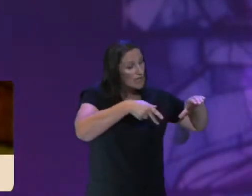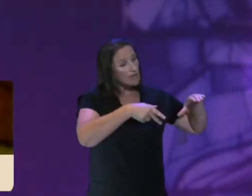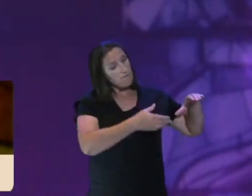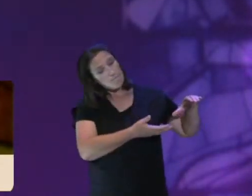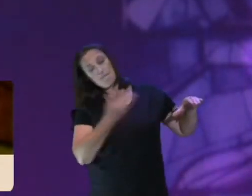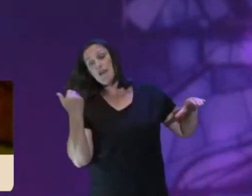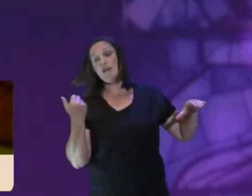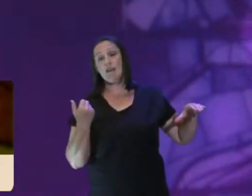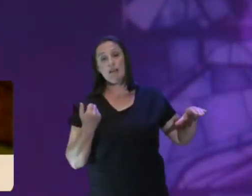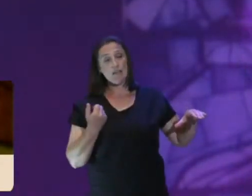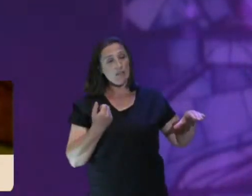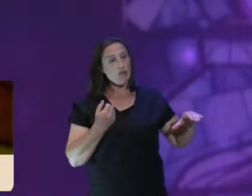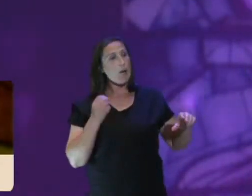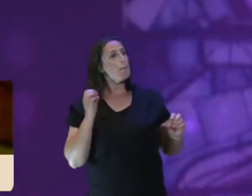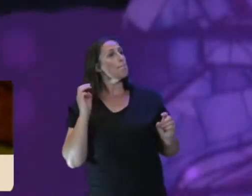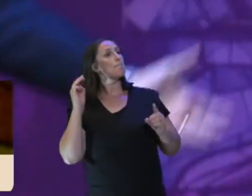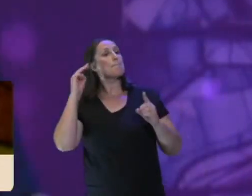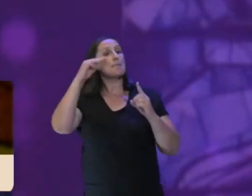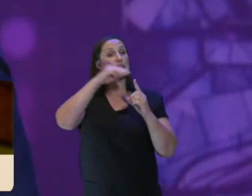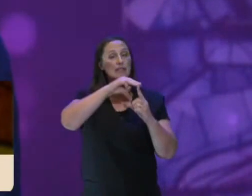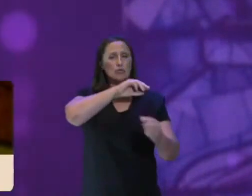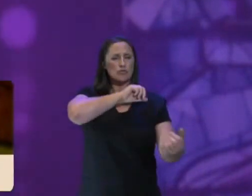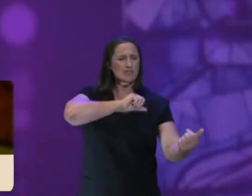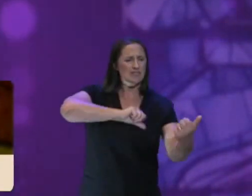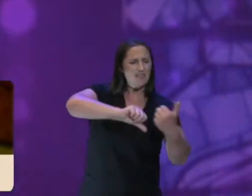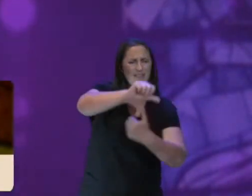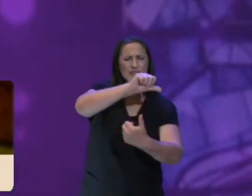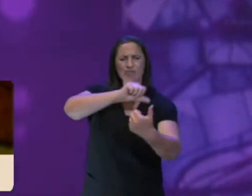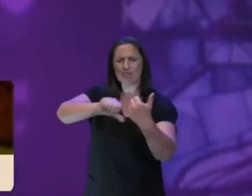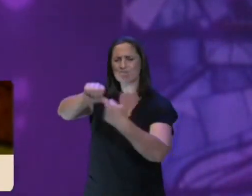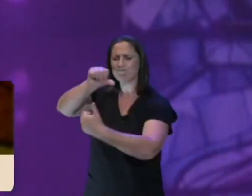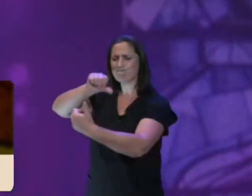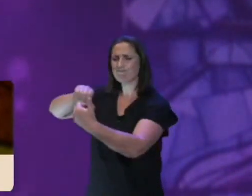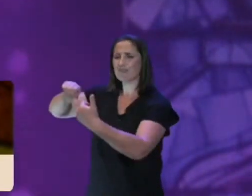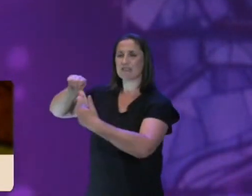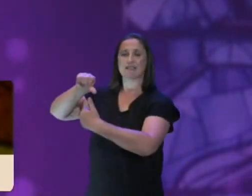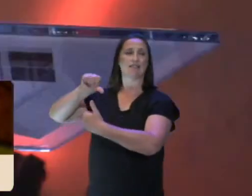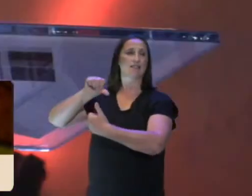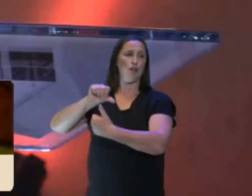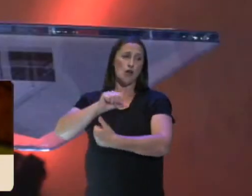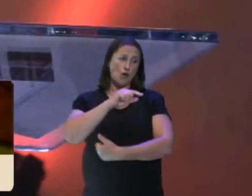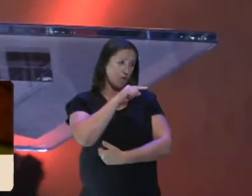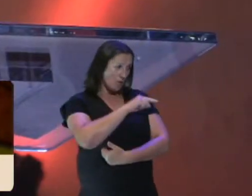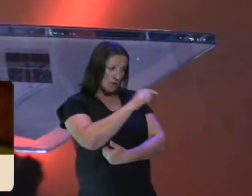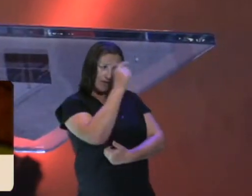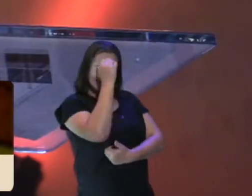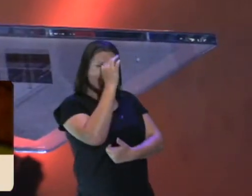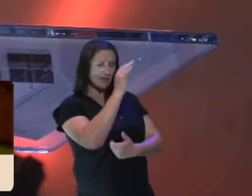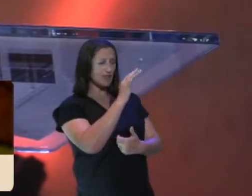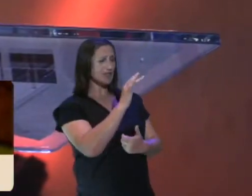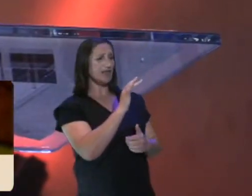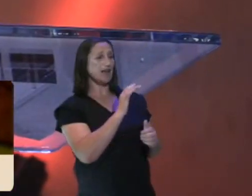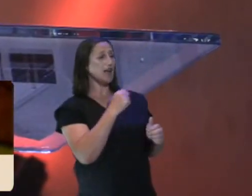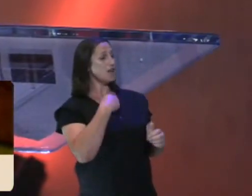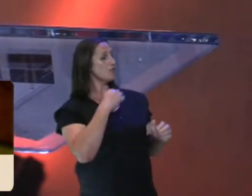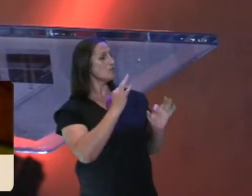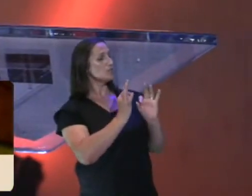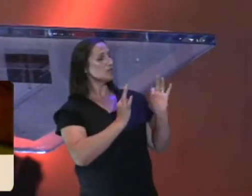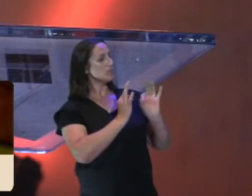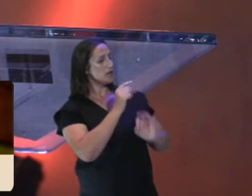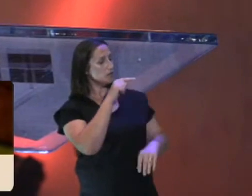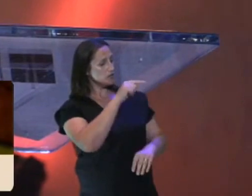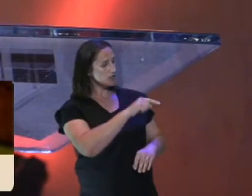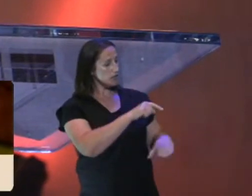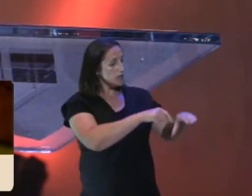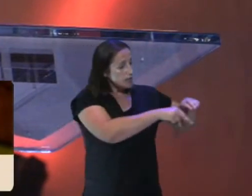de grande transformação e mudança, você não pode nem imaginar o que eu estou preparando. Saia